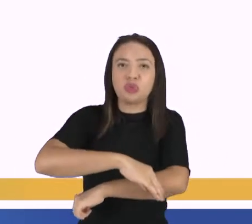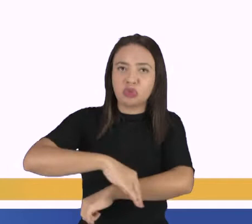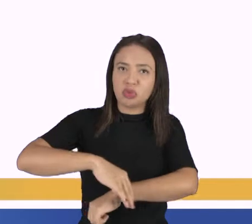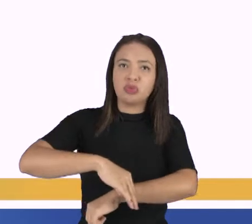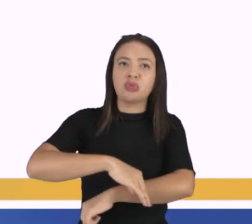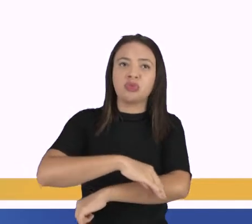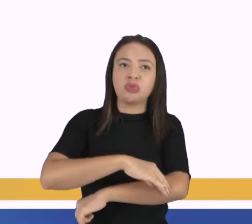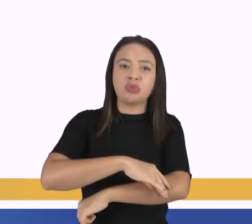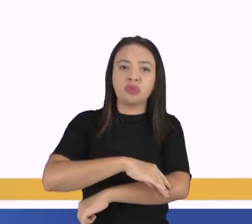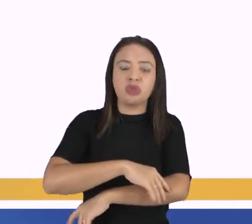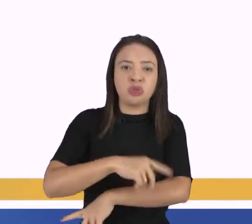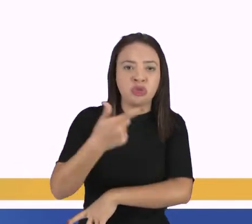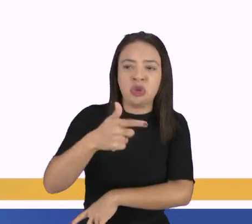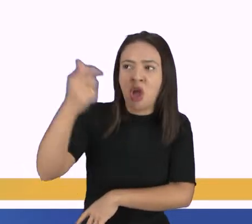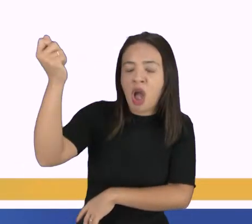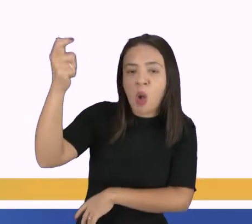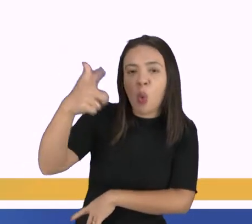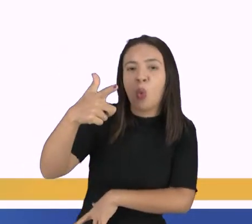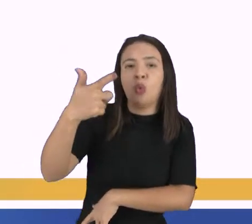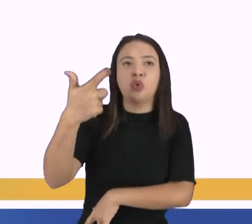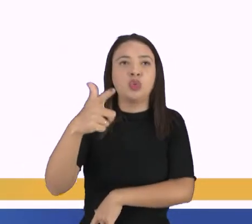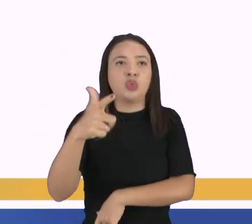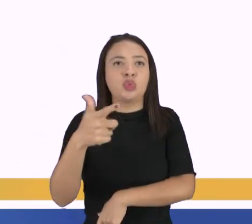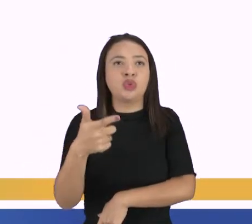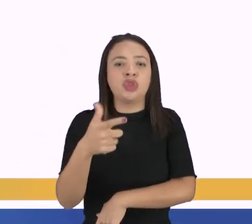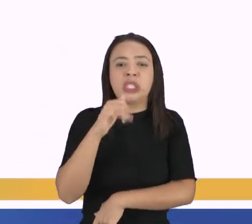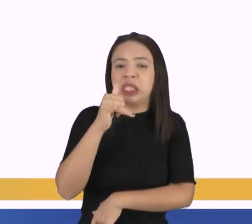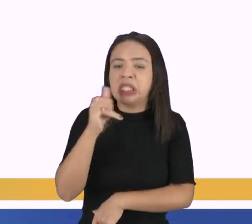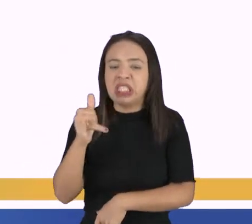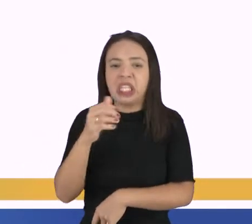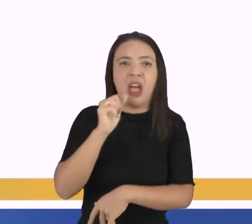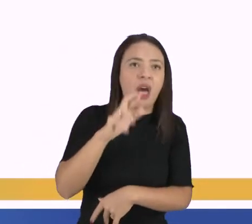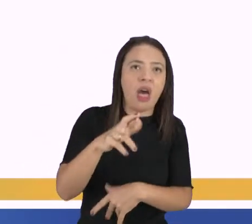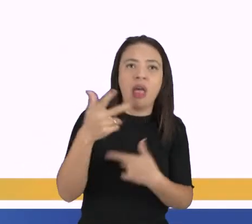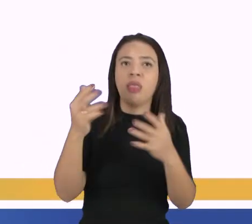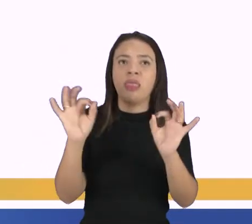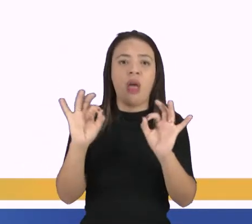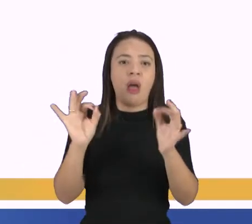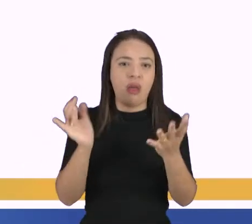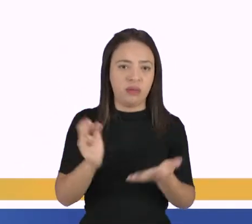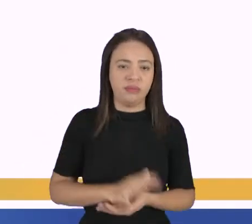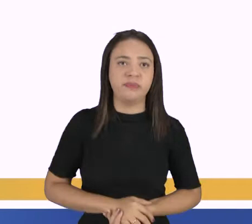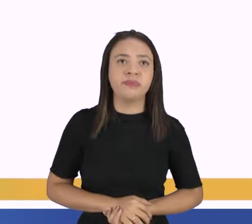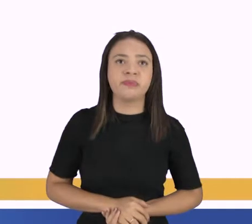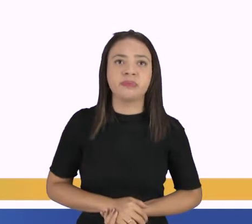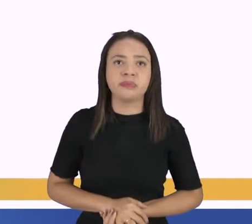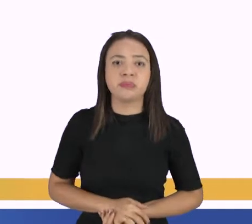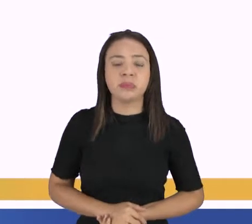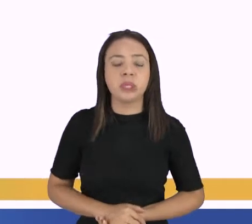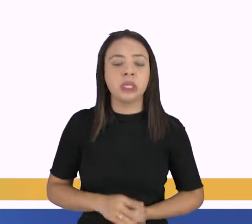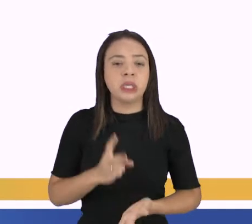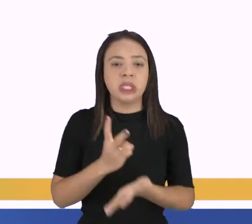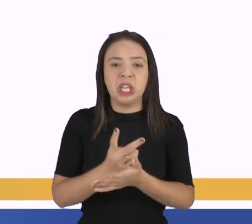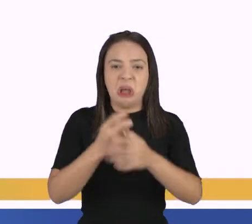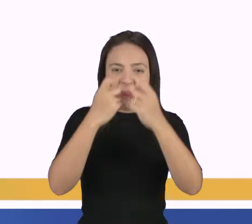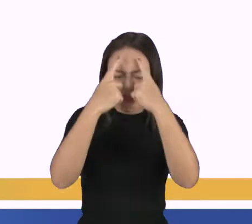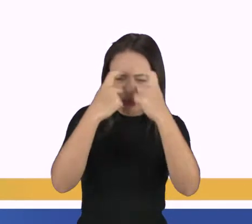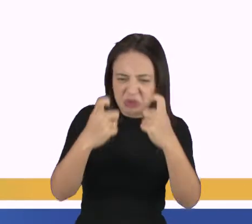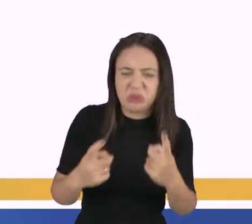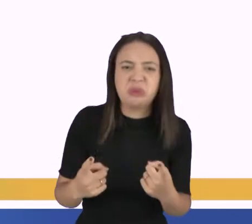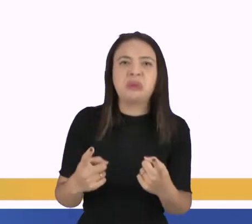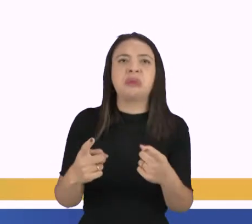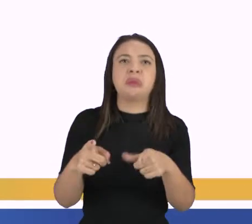em antros sem luz e sem ar, crimes, mendicância, violentas manifestações de